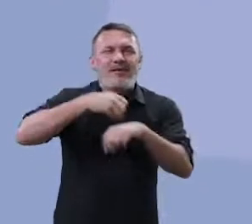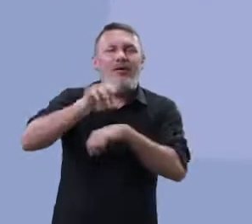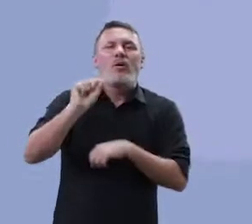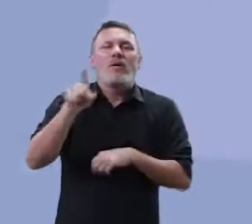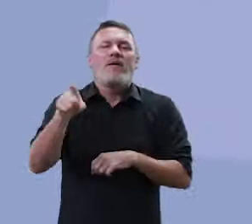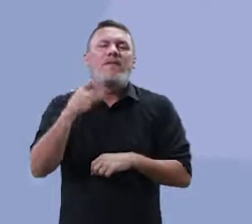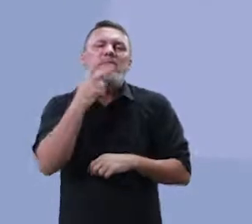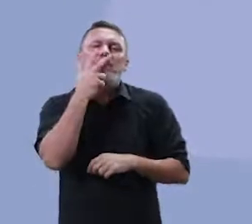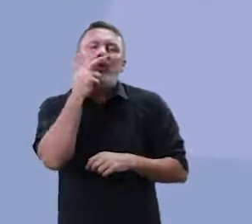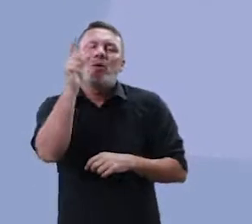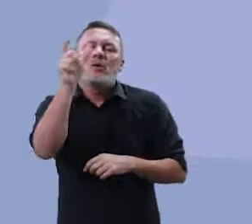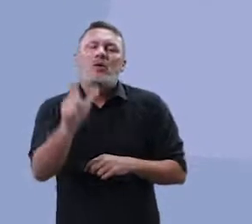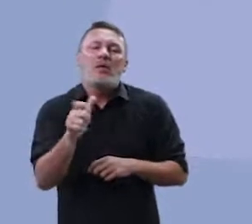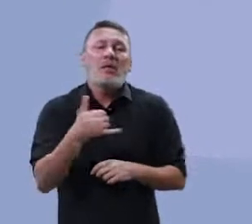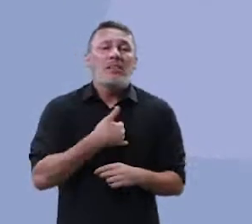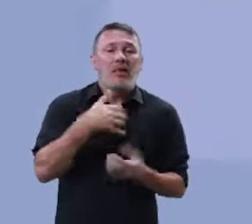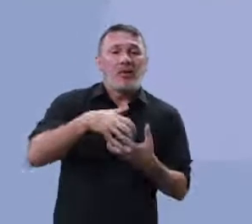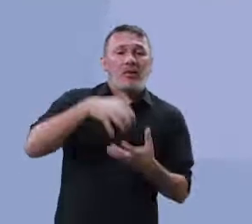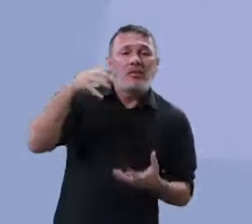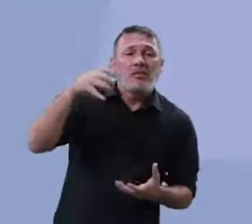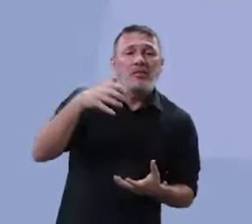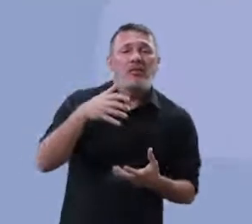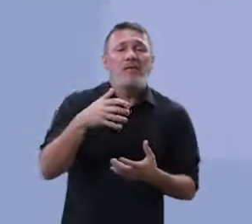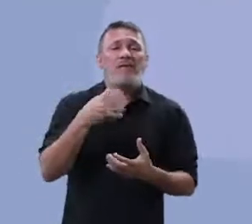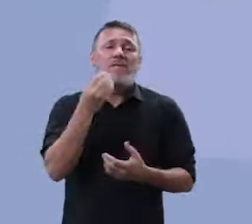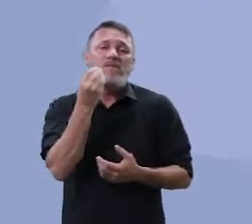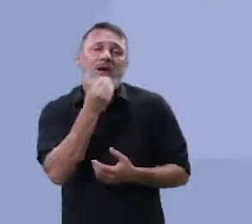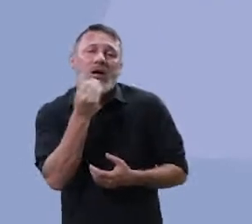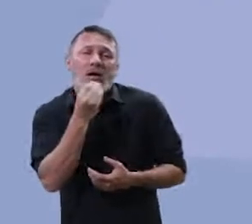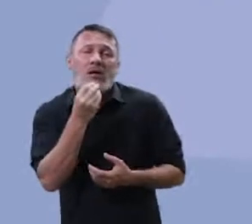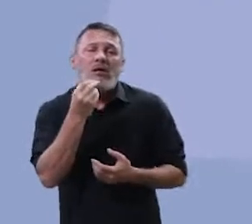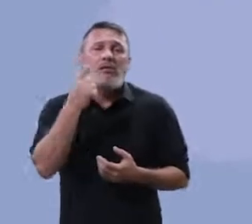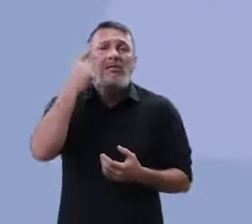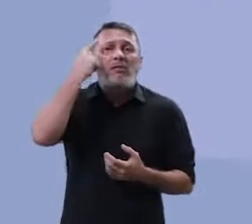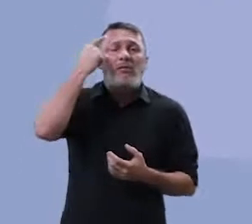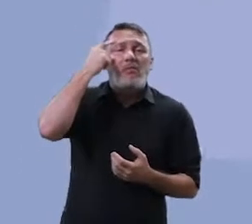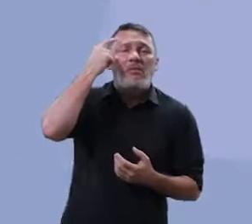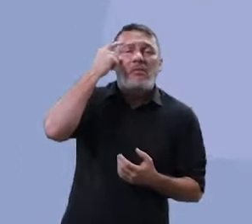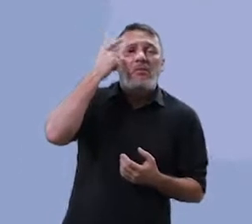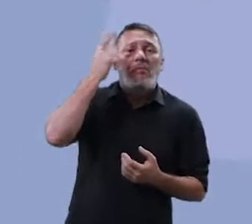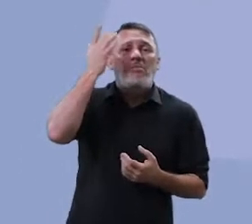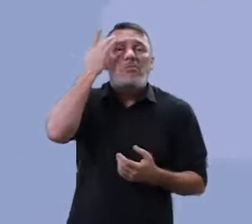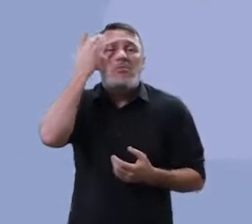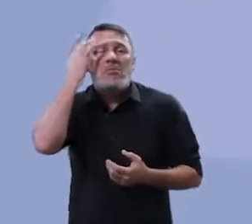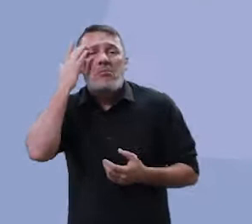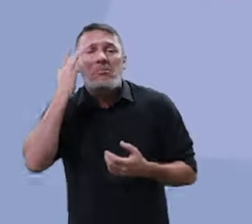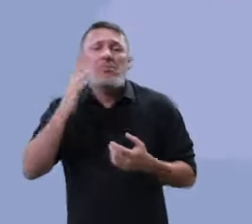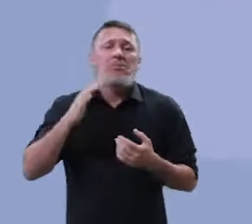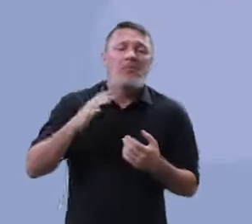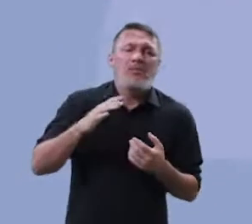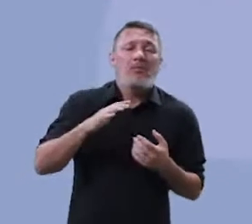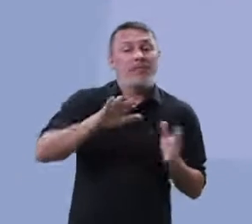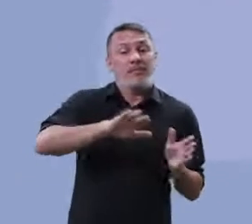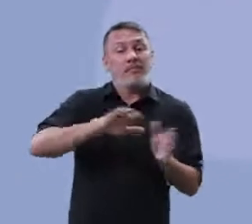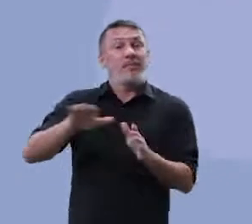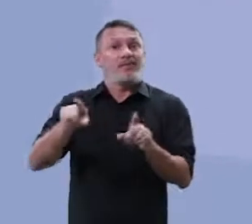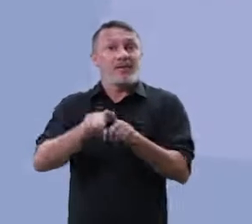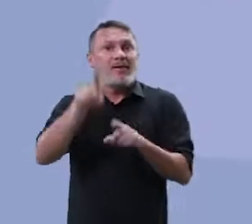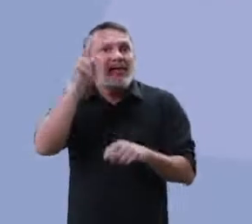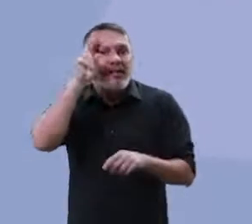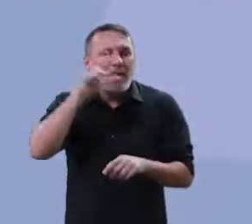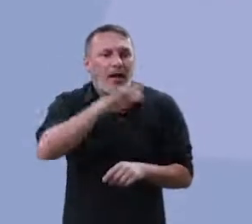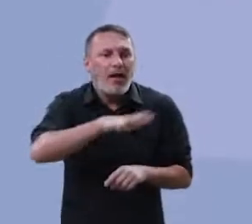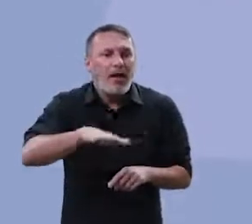aspecto do preconceito com a fragilidade? A questão da idade, eles começam a ficar mais frágeis. Falamos também sobre a questão da área